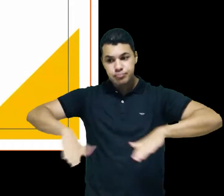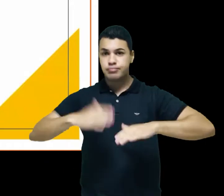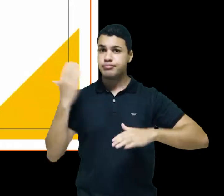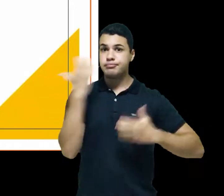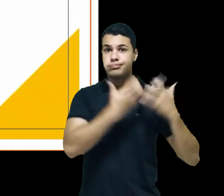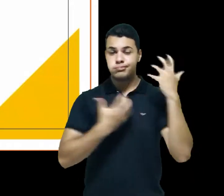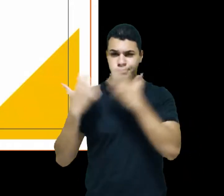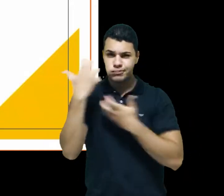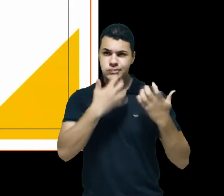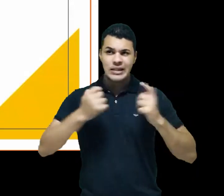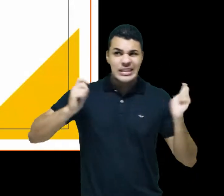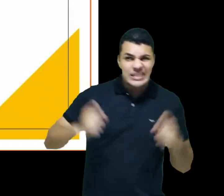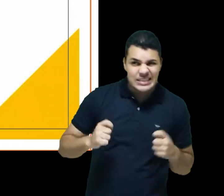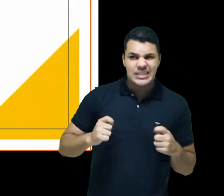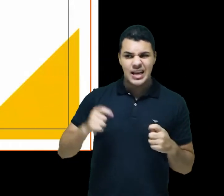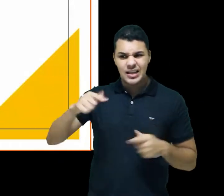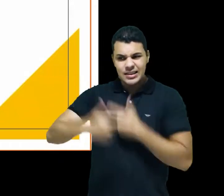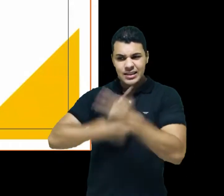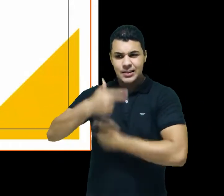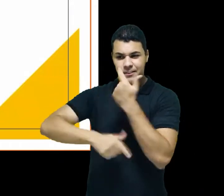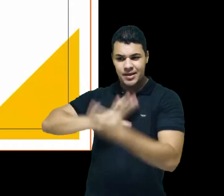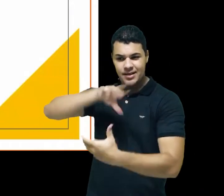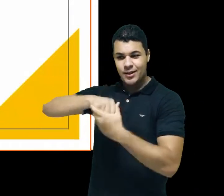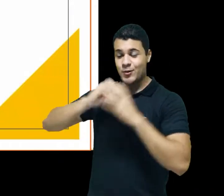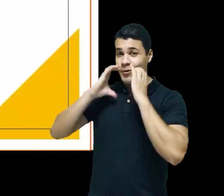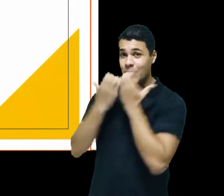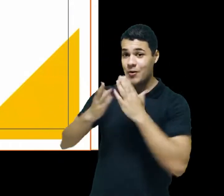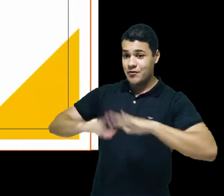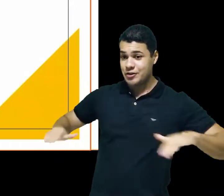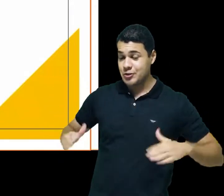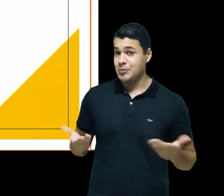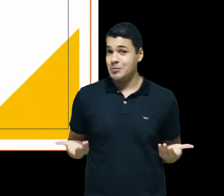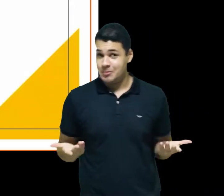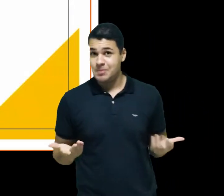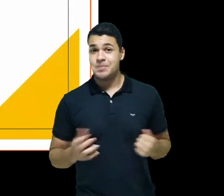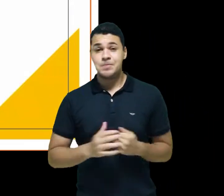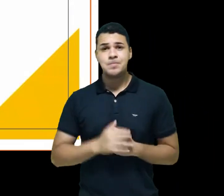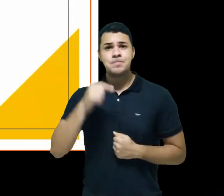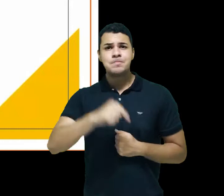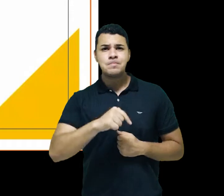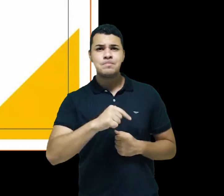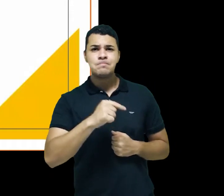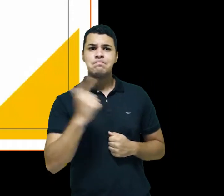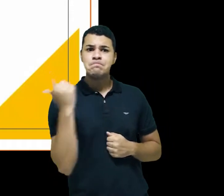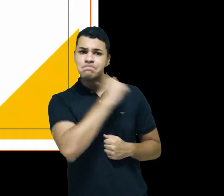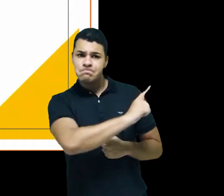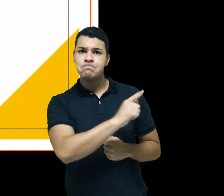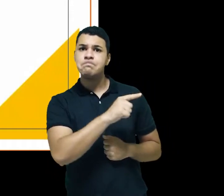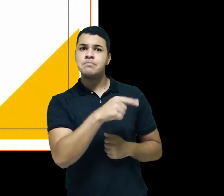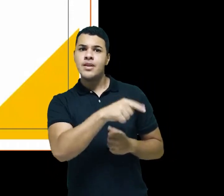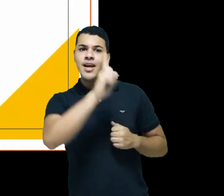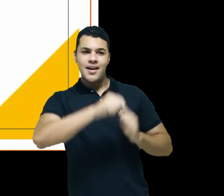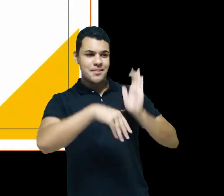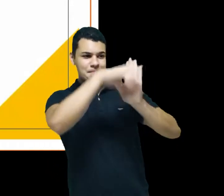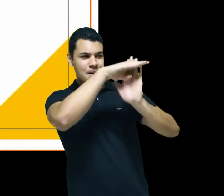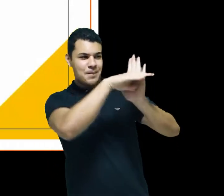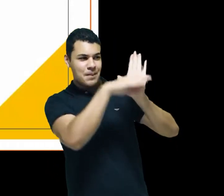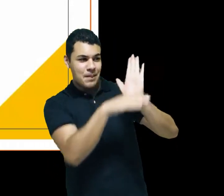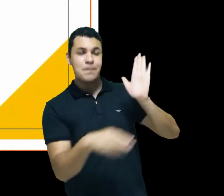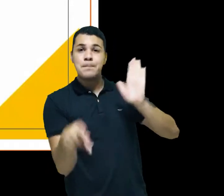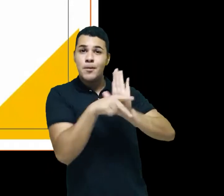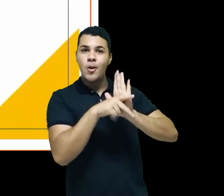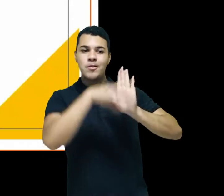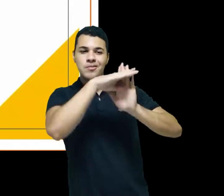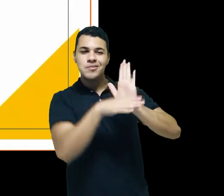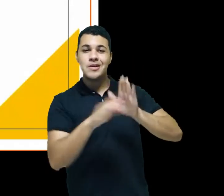que é possível fazer isso com coro infantil? E ainda, será que funciona seguir aquele roteiro de